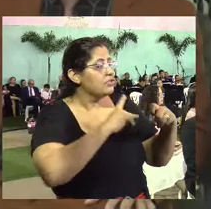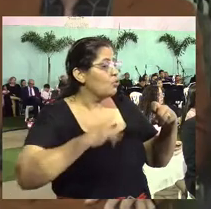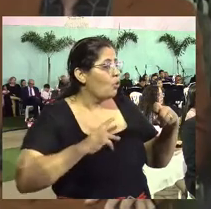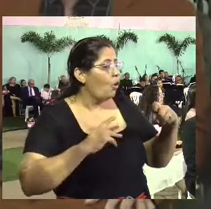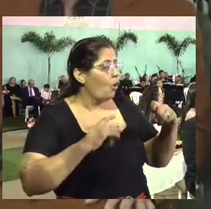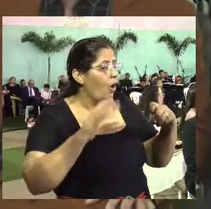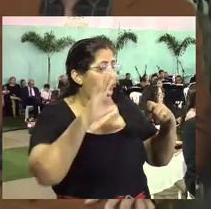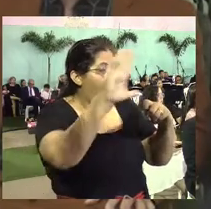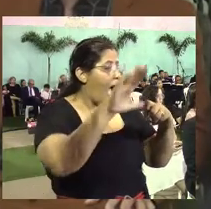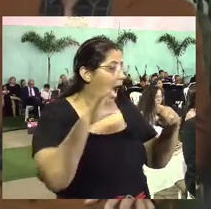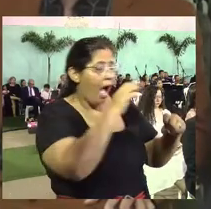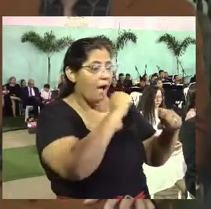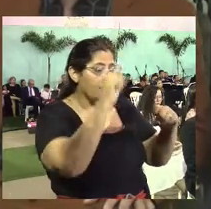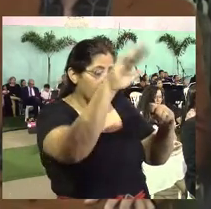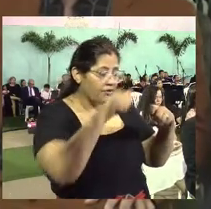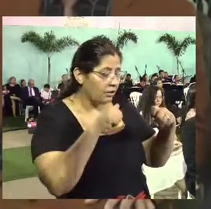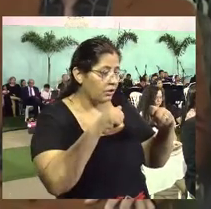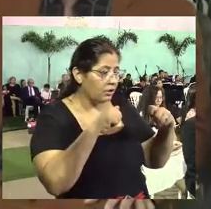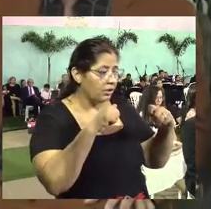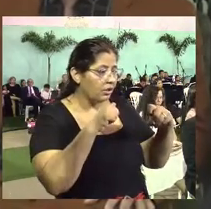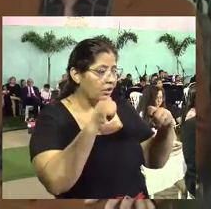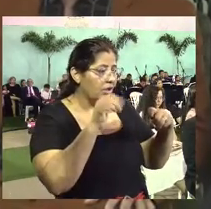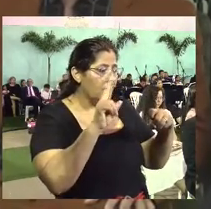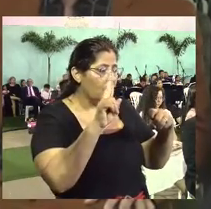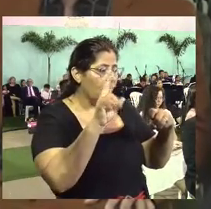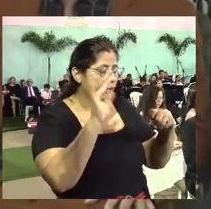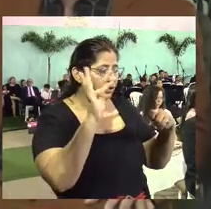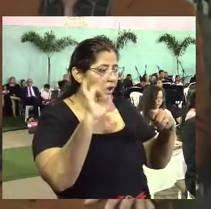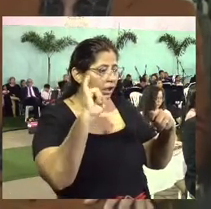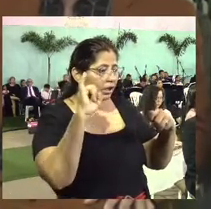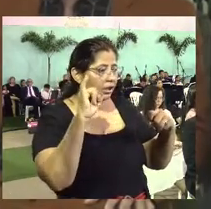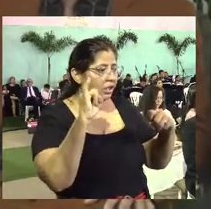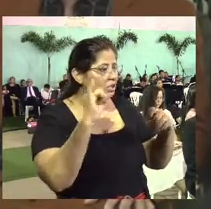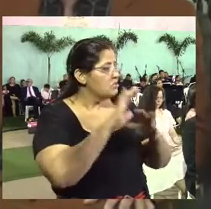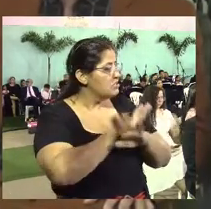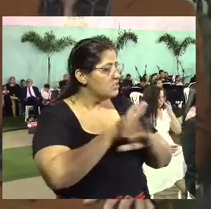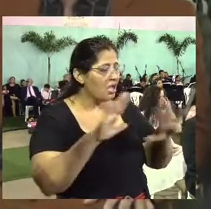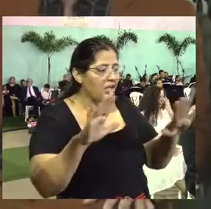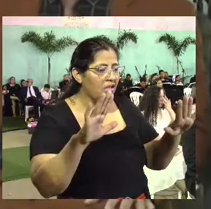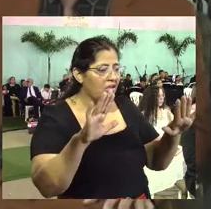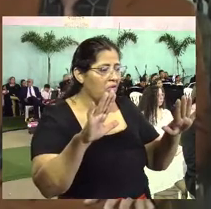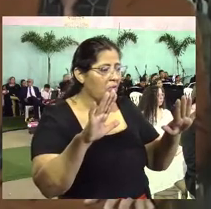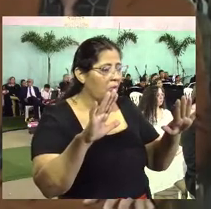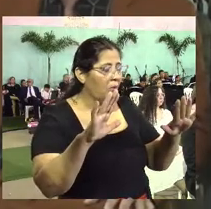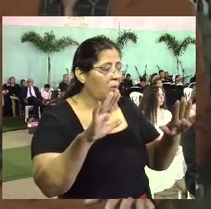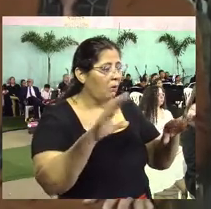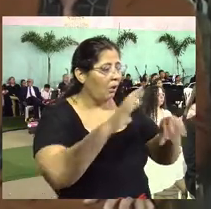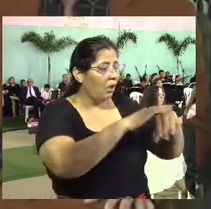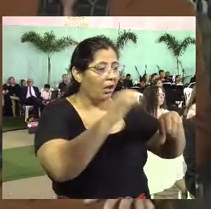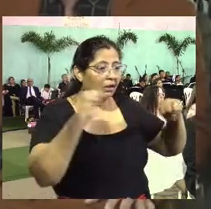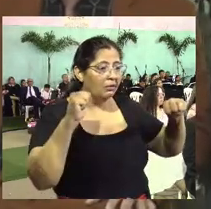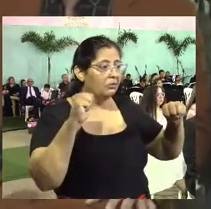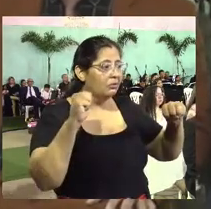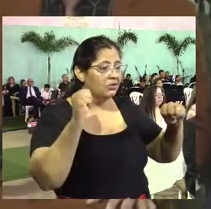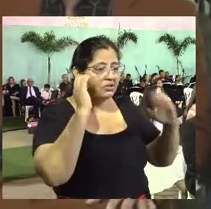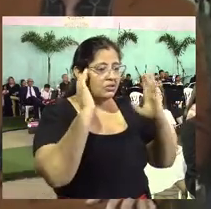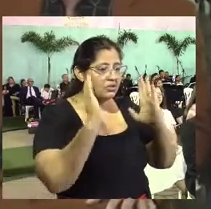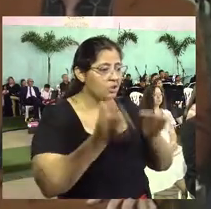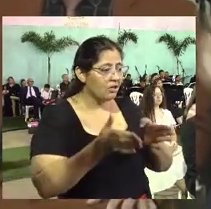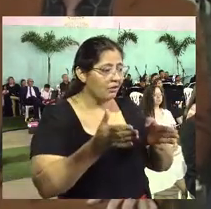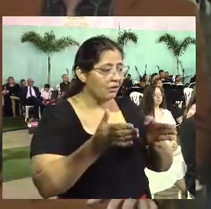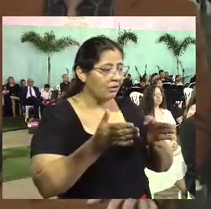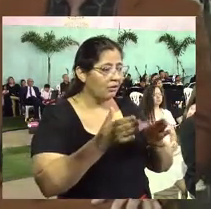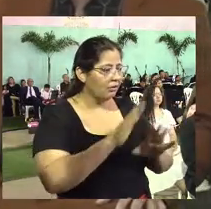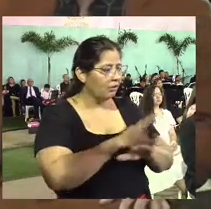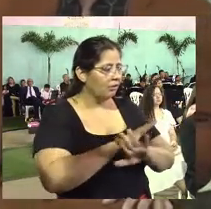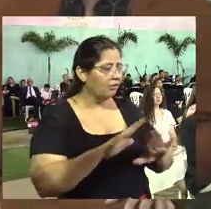corre aqui na UTI Porque o Leandro que estava em coma saiu do coma ele já vai receber